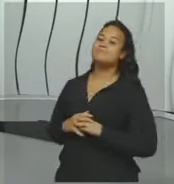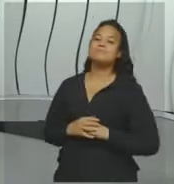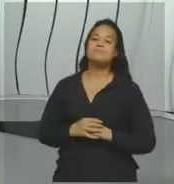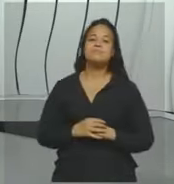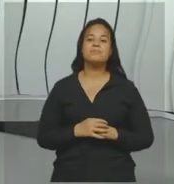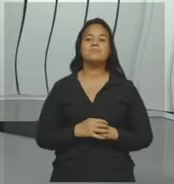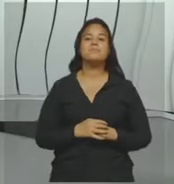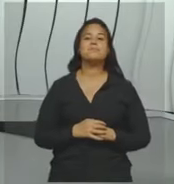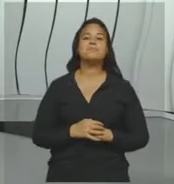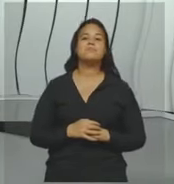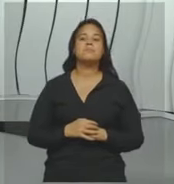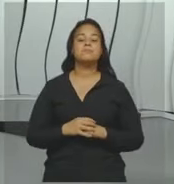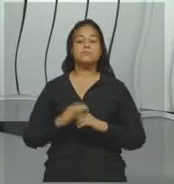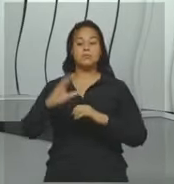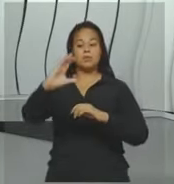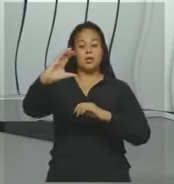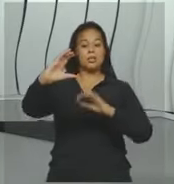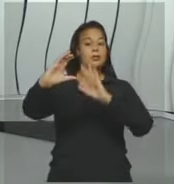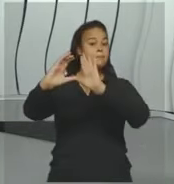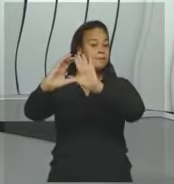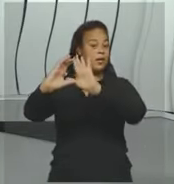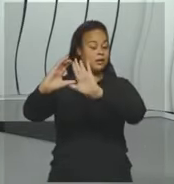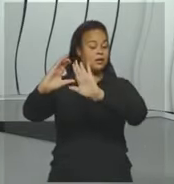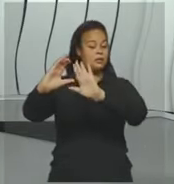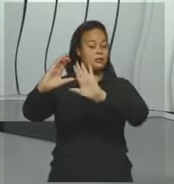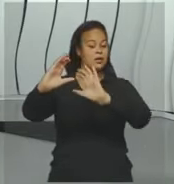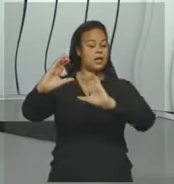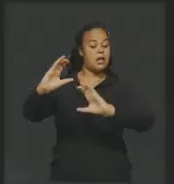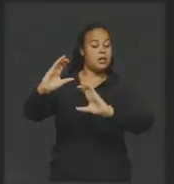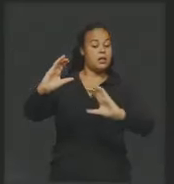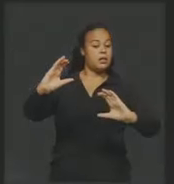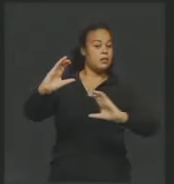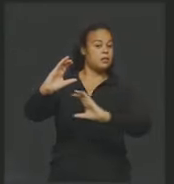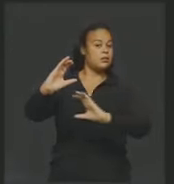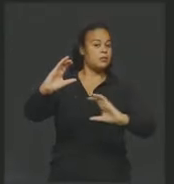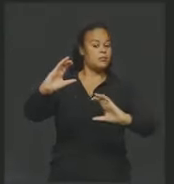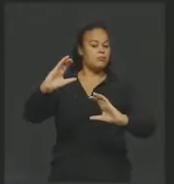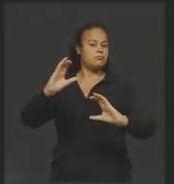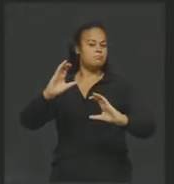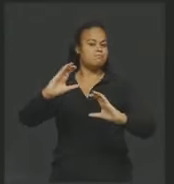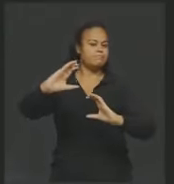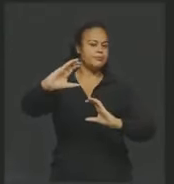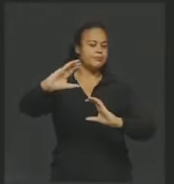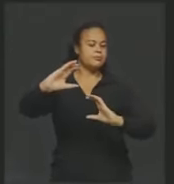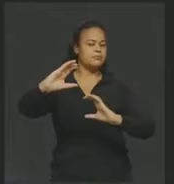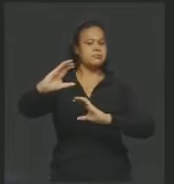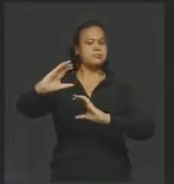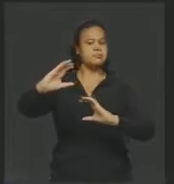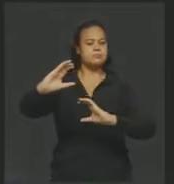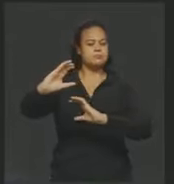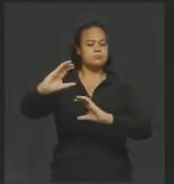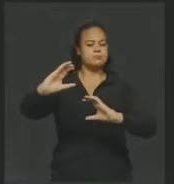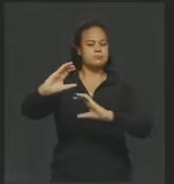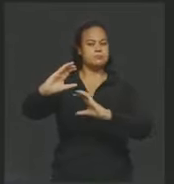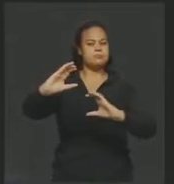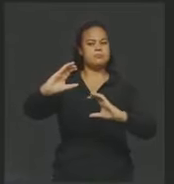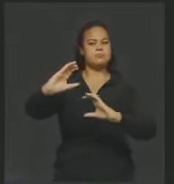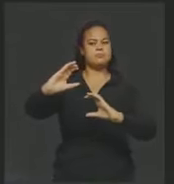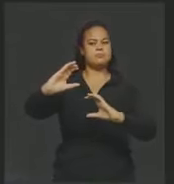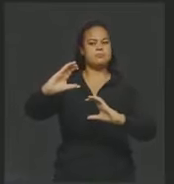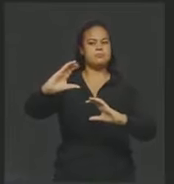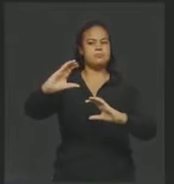aqui, está aqui, né? Roldana fixa. A força está para o mesmo sentido, eu estou puxando essa corda aqui nesse